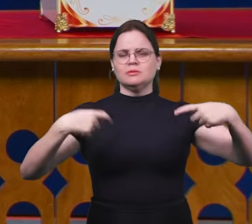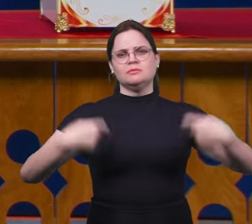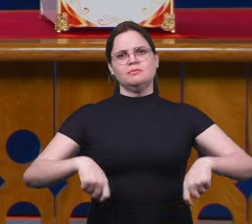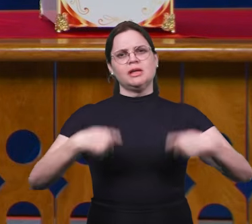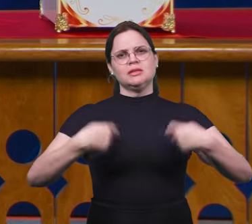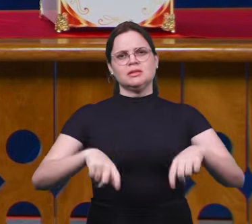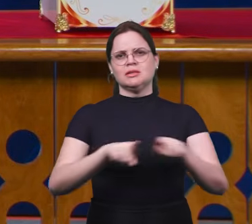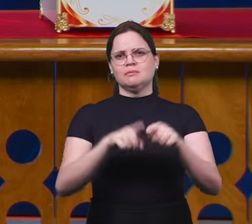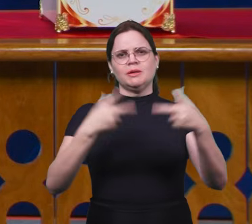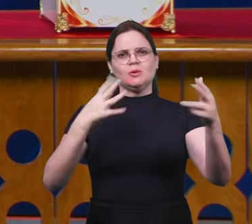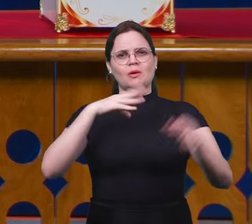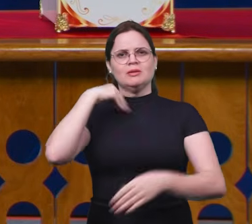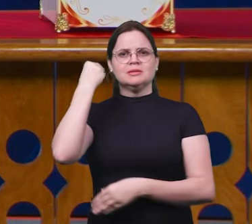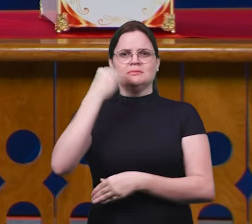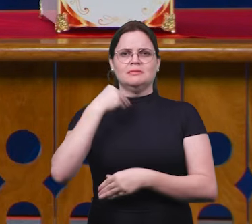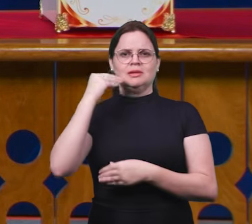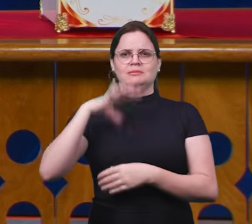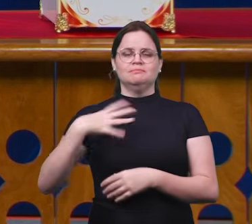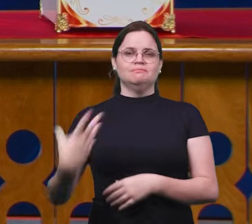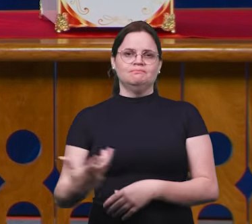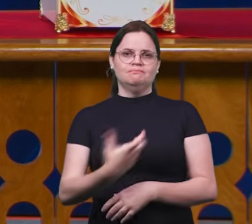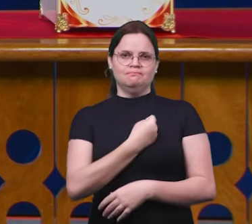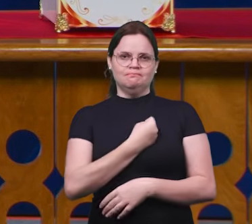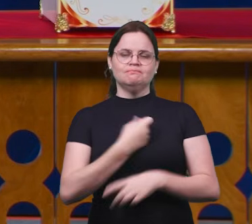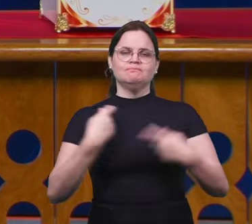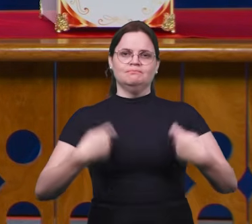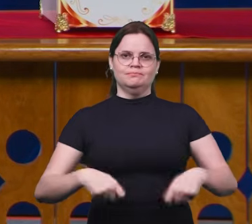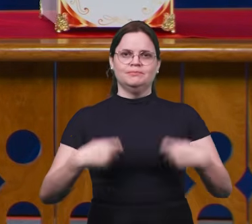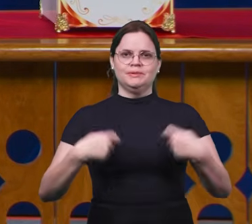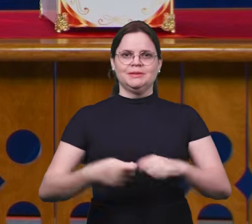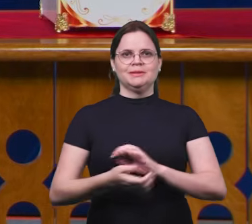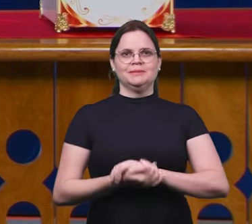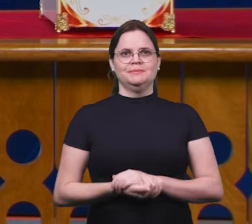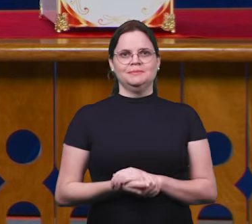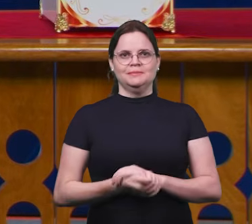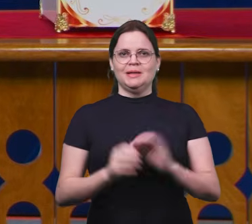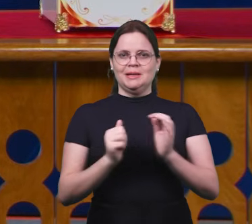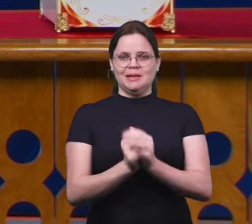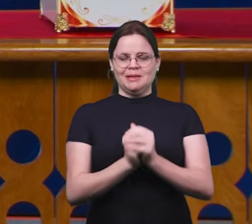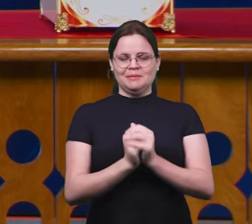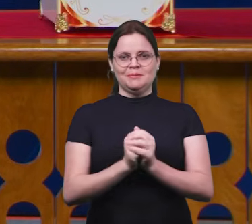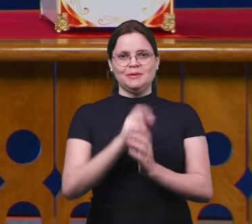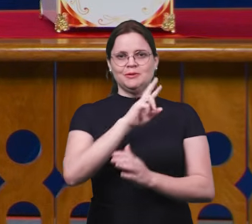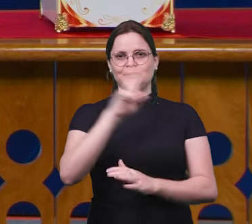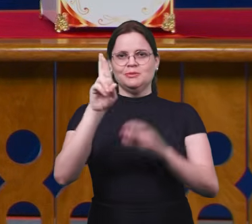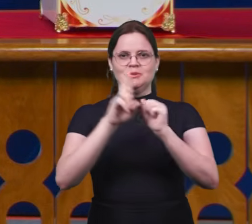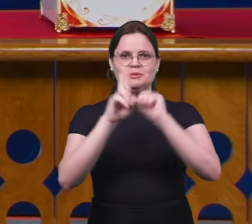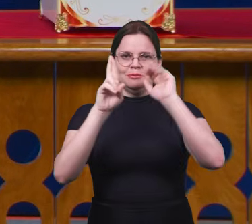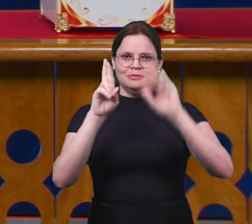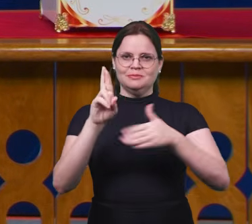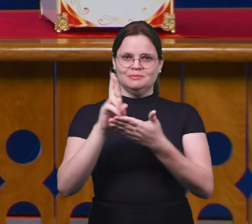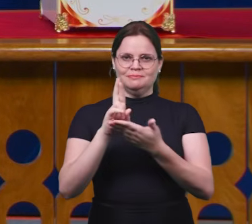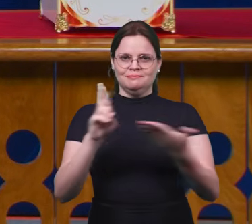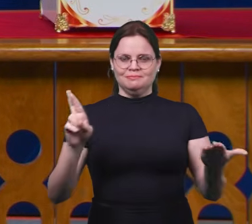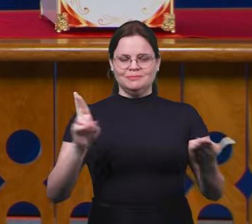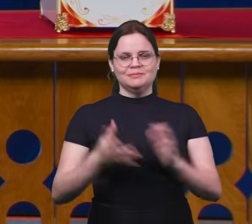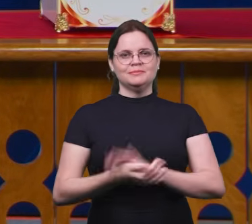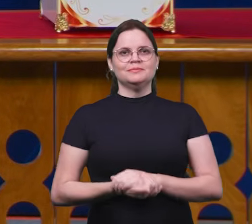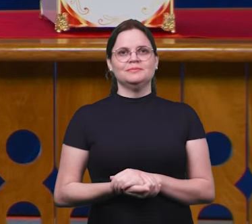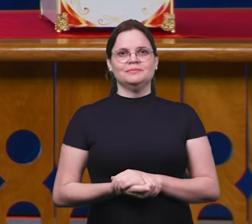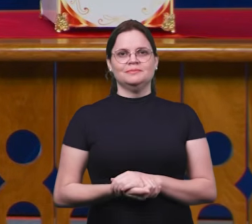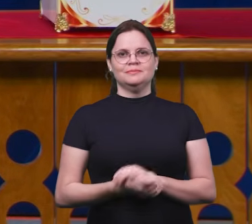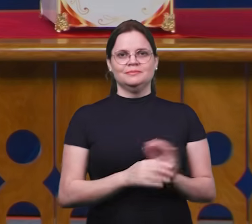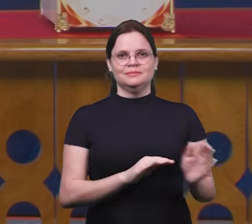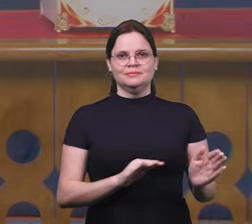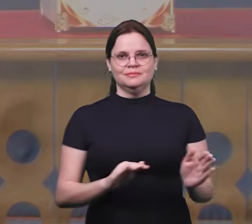precisando, nesse momento, dessa experiência que nós estamos vivendo. Amém? Que o Senhor nos abençoe por sua